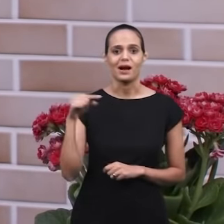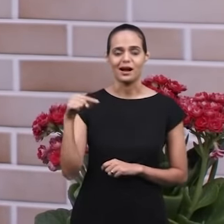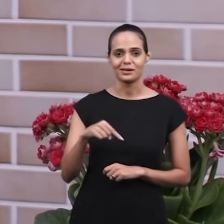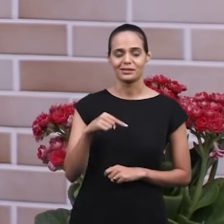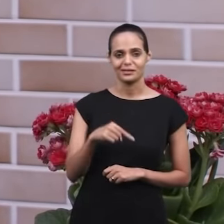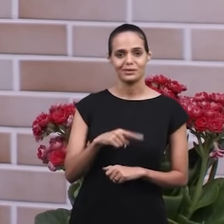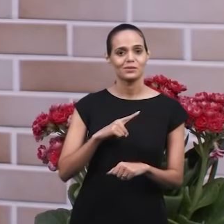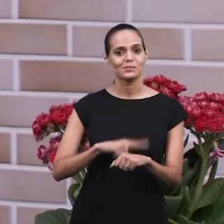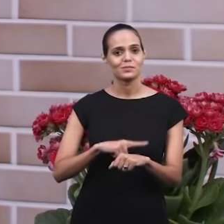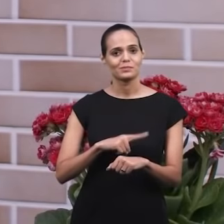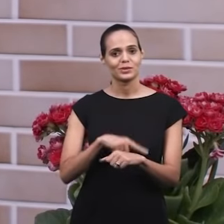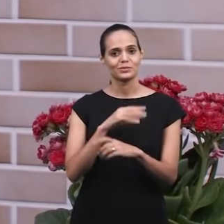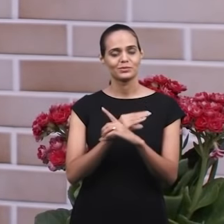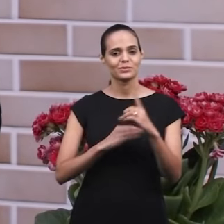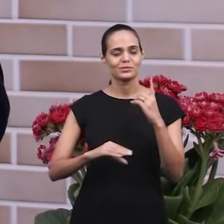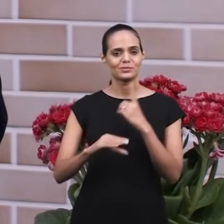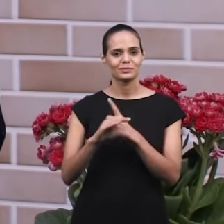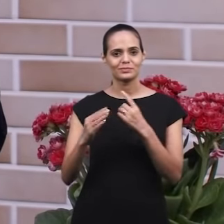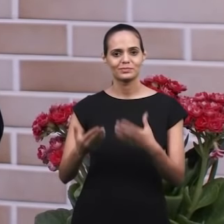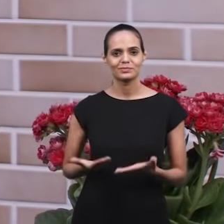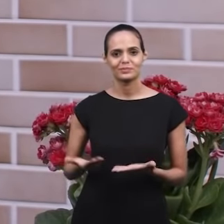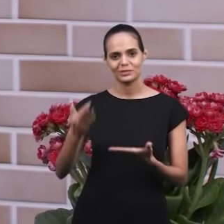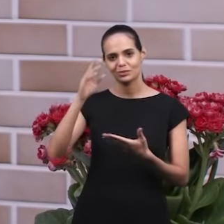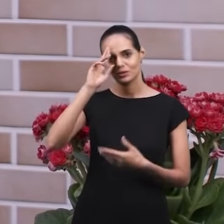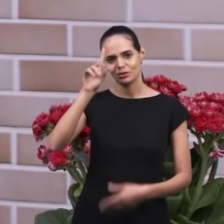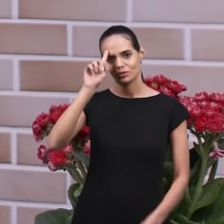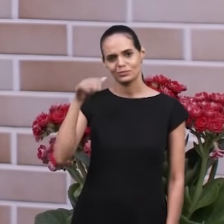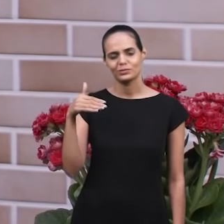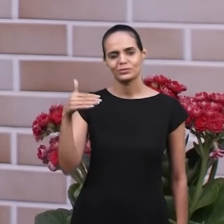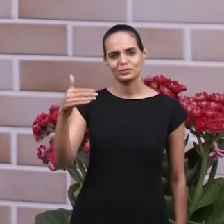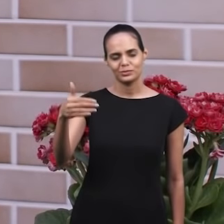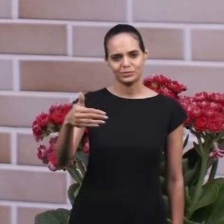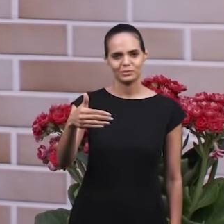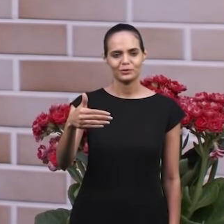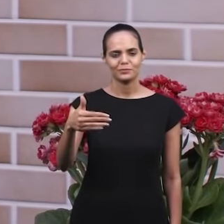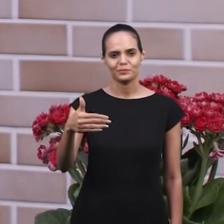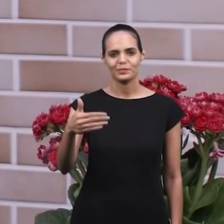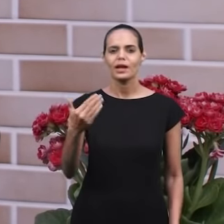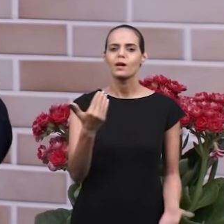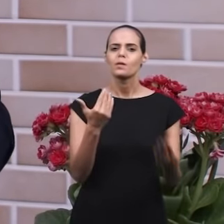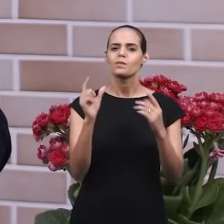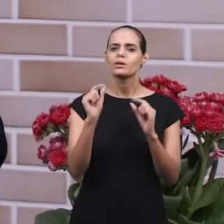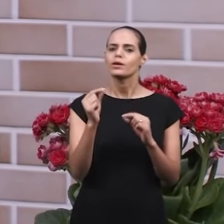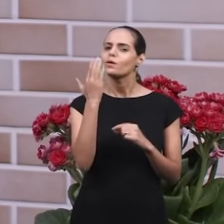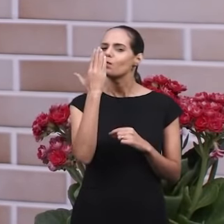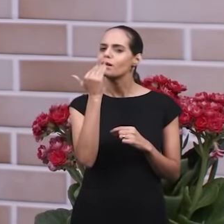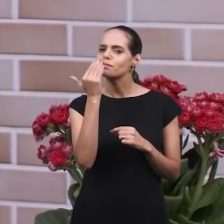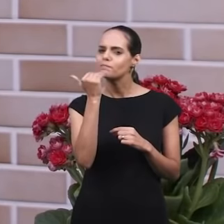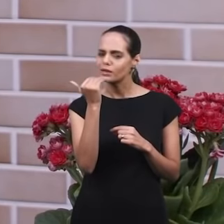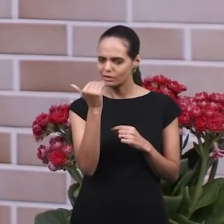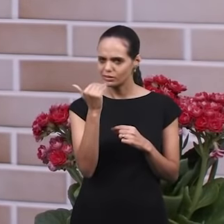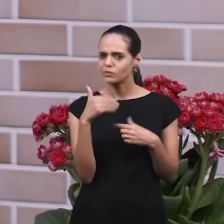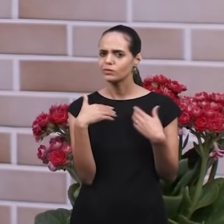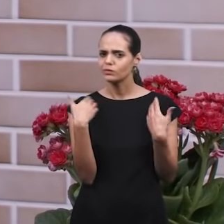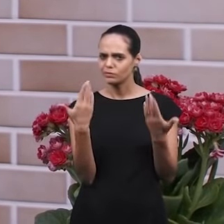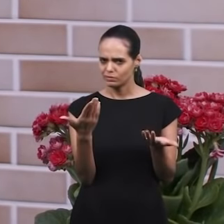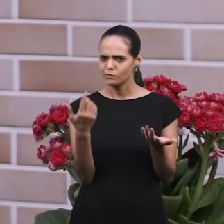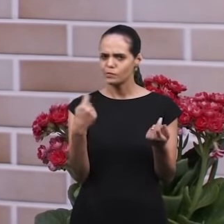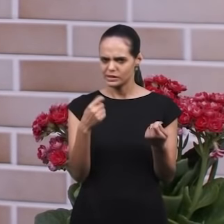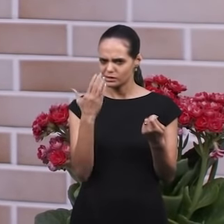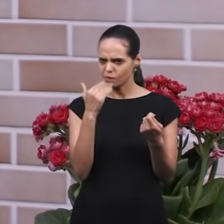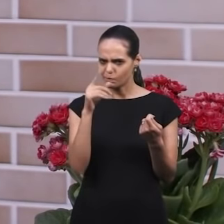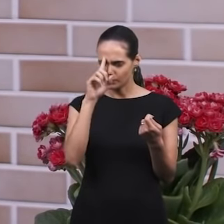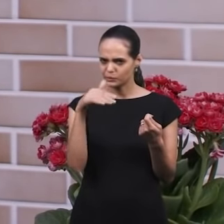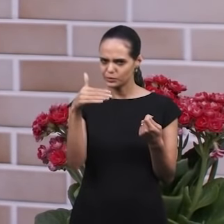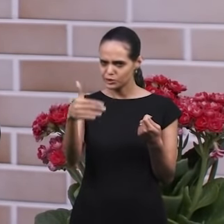de cultuar ao Senhor. O culto diário, ele é como o alimento espiritual diário. Nós precisamos nos alimentar todos os